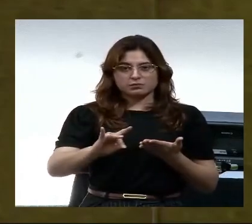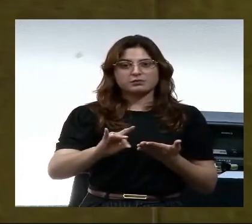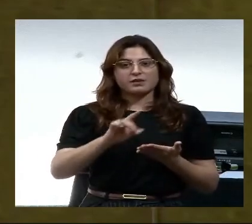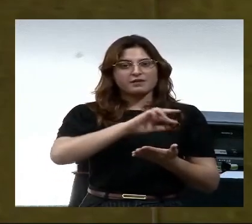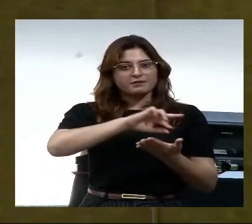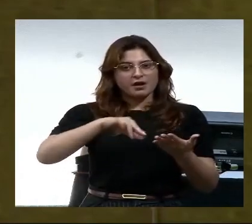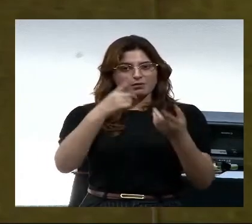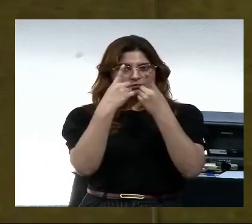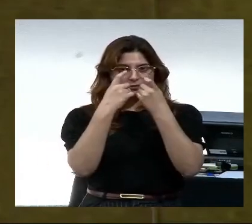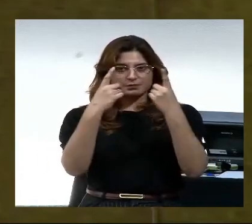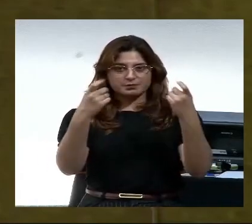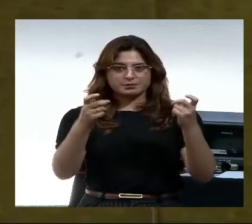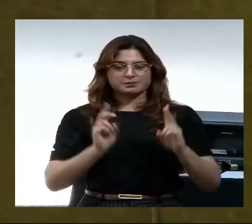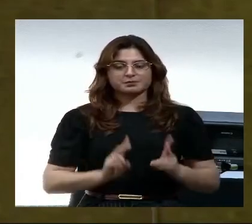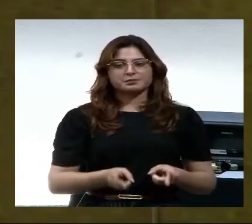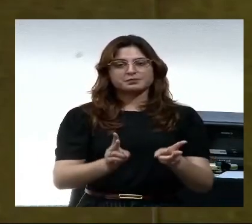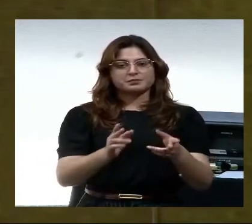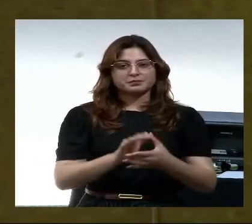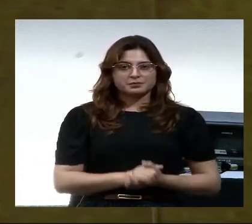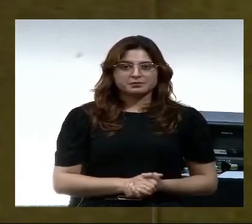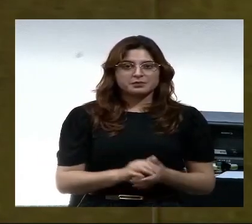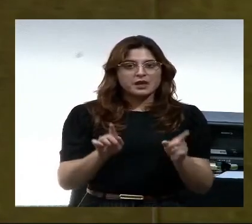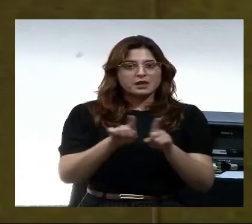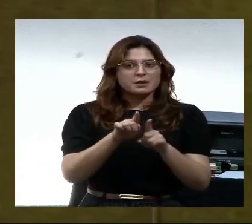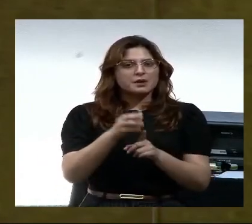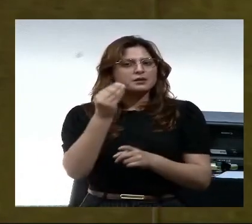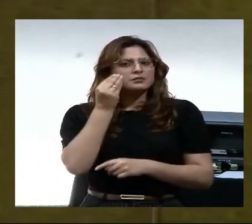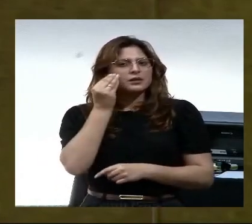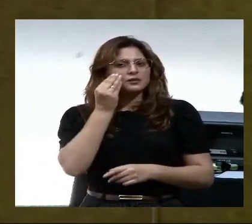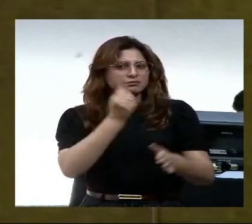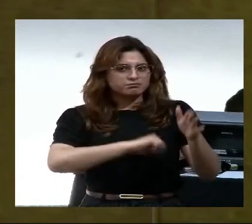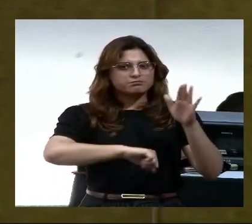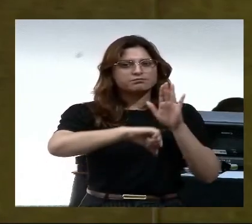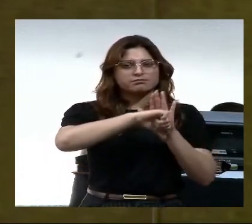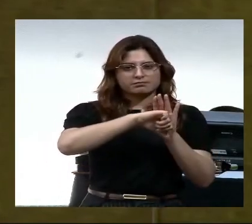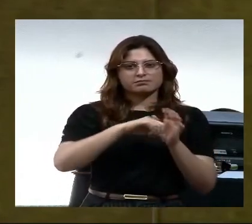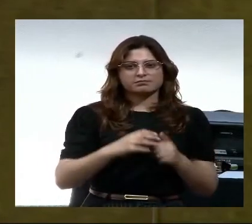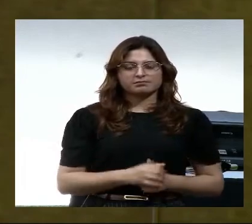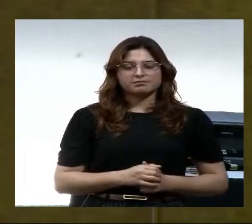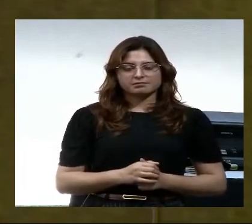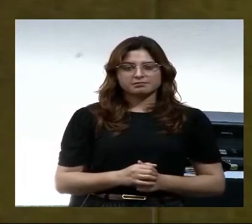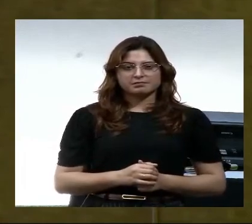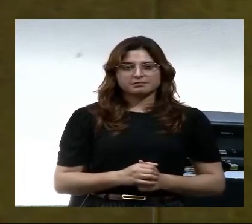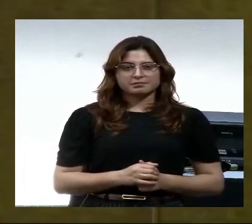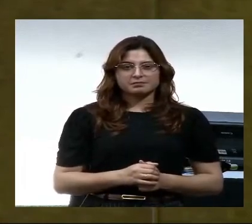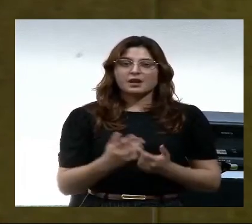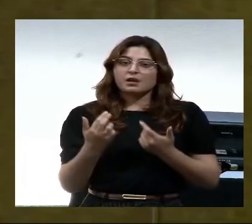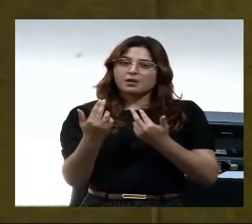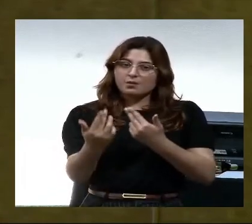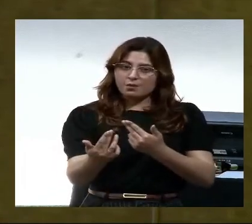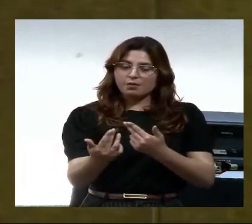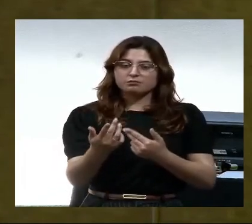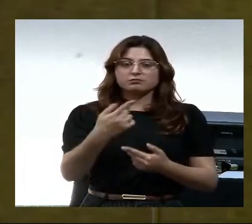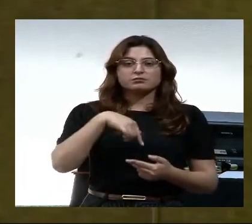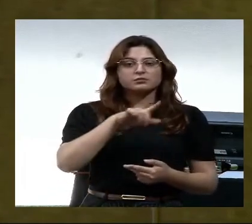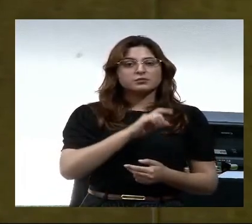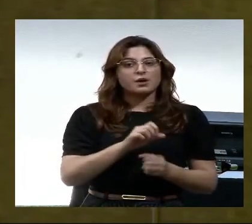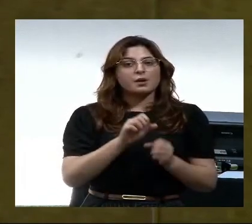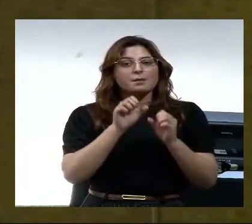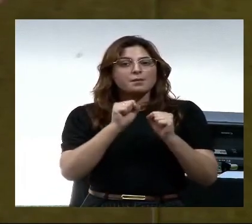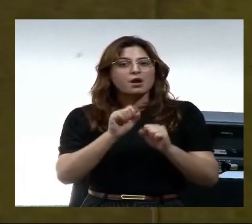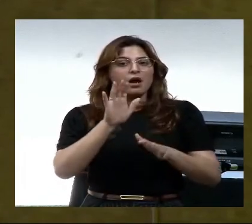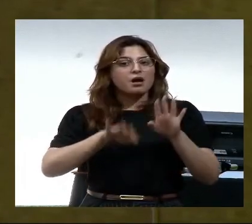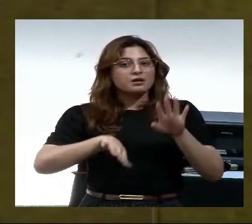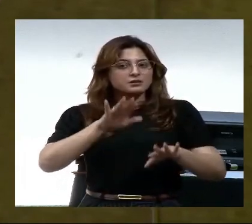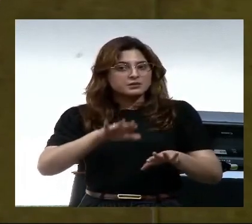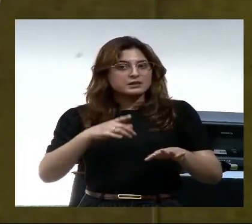de violência e tentativa de golpes, ou como querem tratar, com a mesma veemência com que rechaçaremos as violações